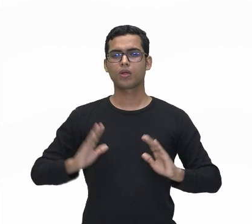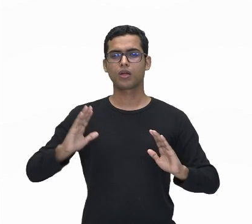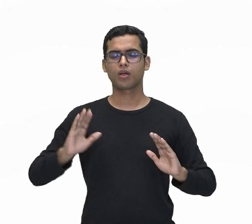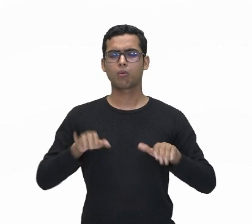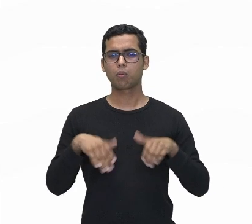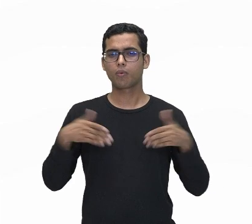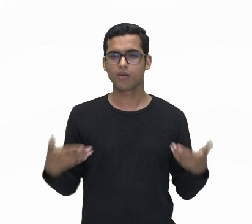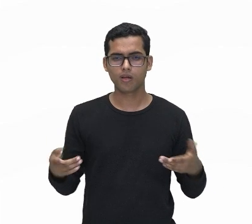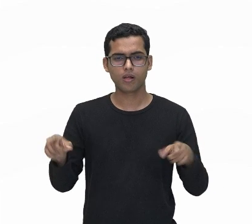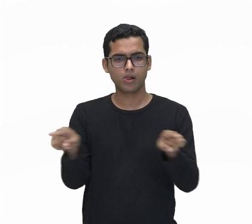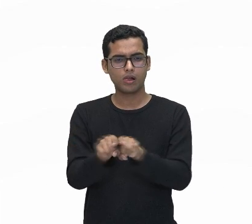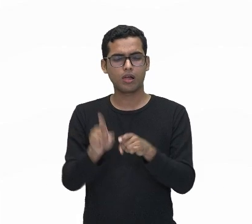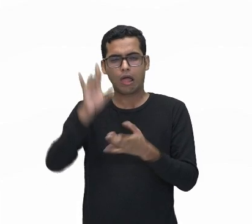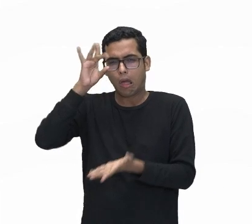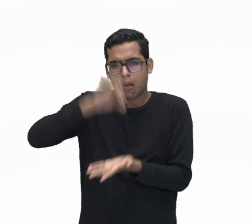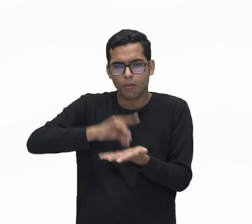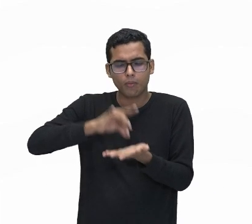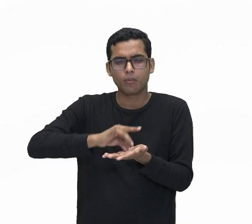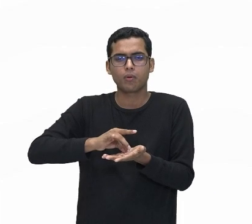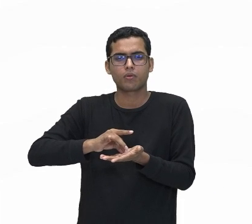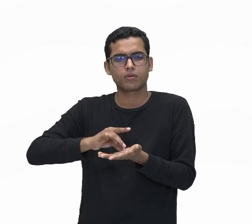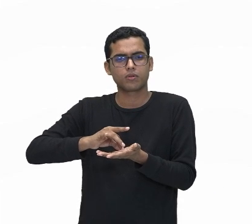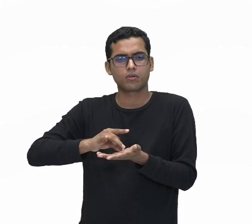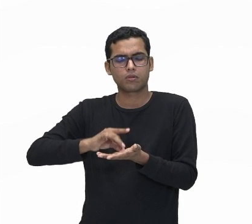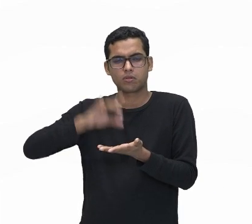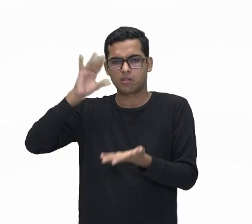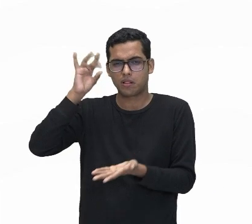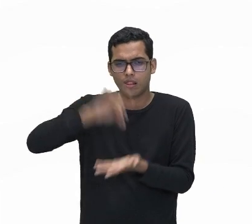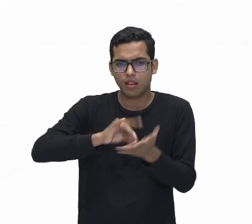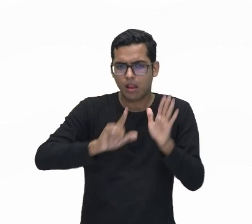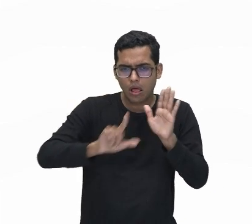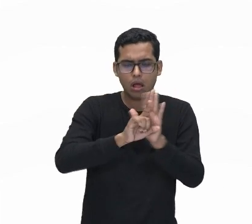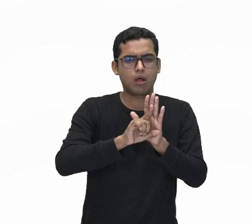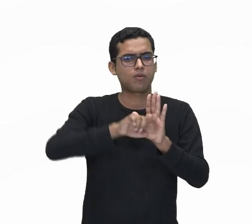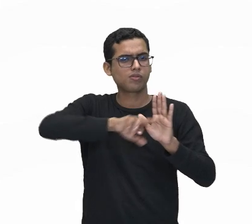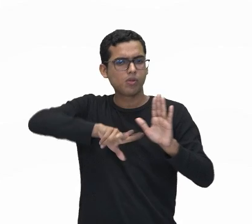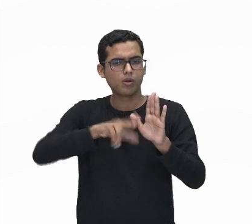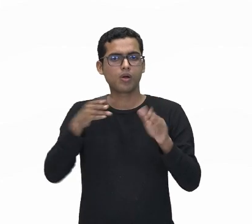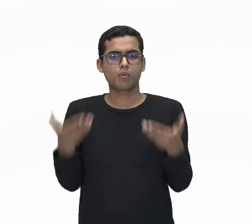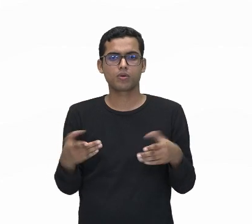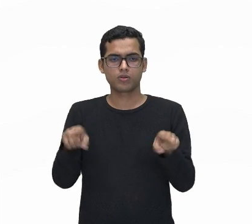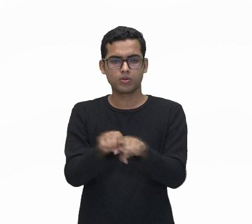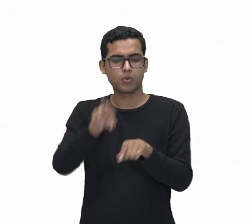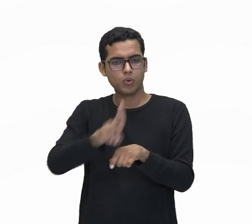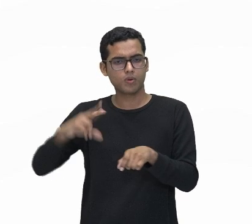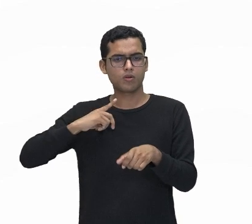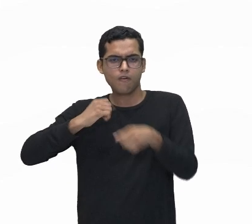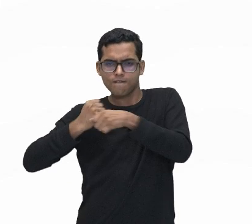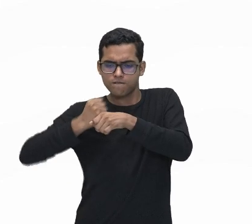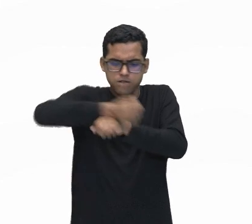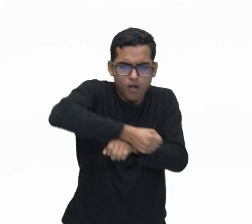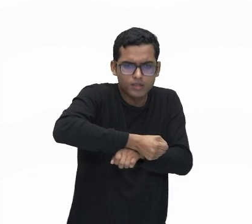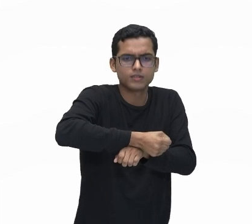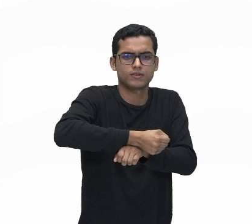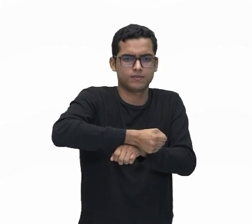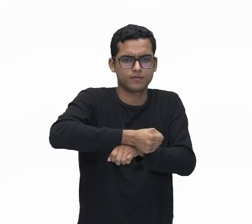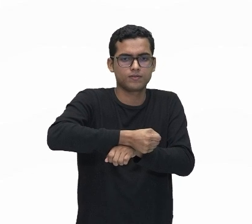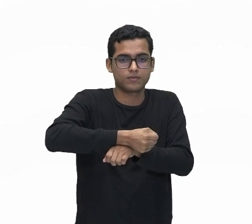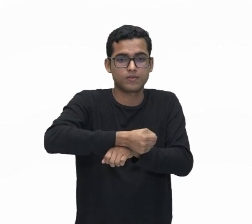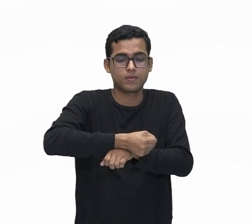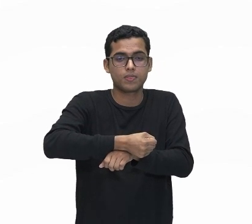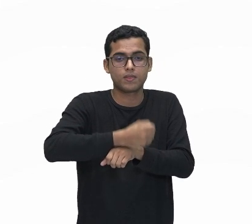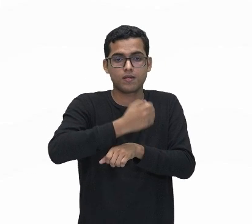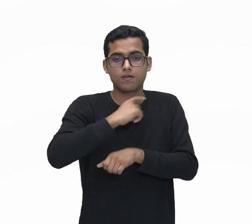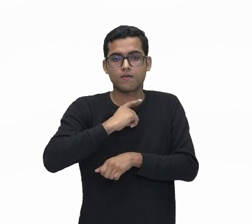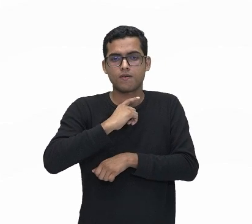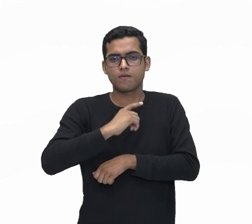ou ilegítima, quando pressupõem apenas o uso da força para a imposição da